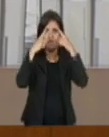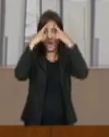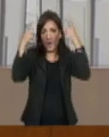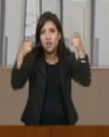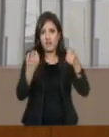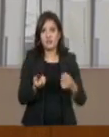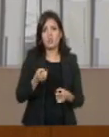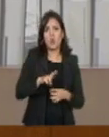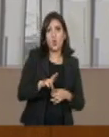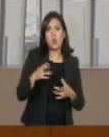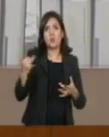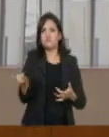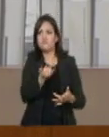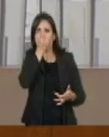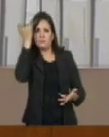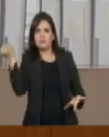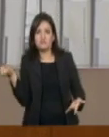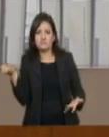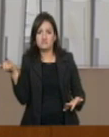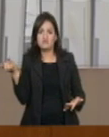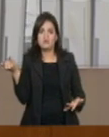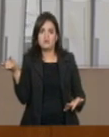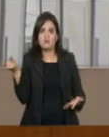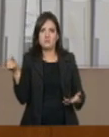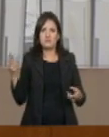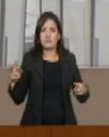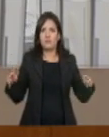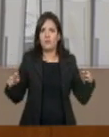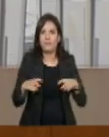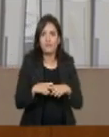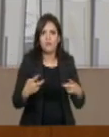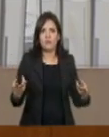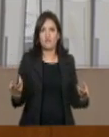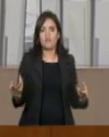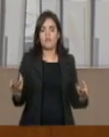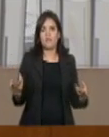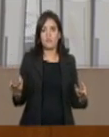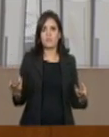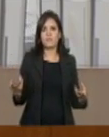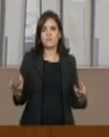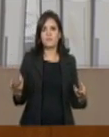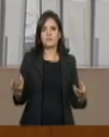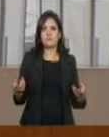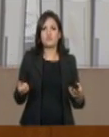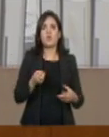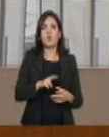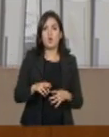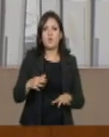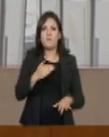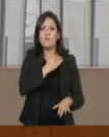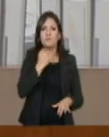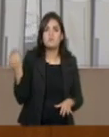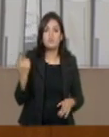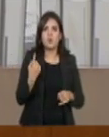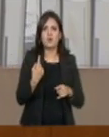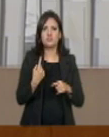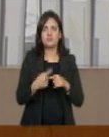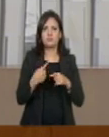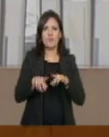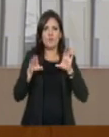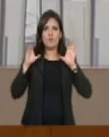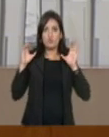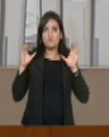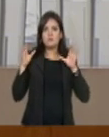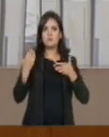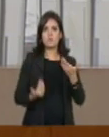mortes por acidentes automobilísticos, seja a morte por omissão do serviço público. E